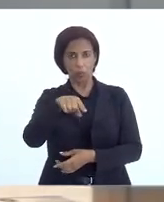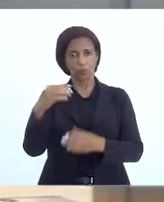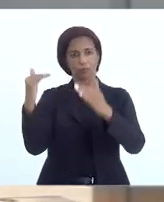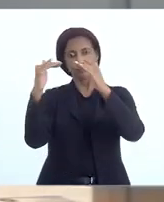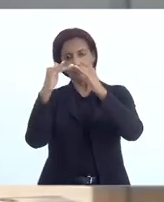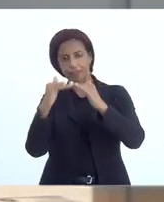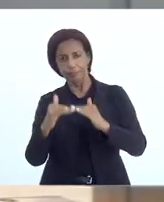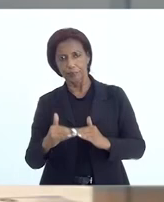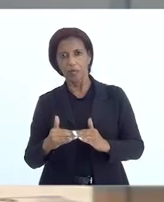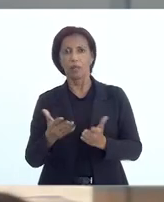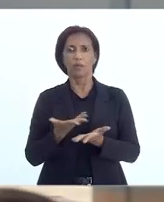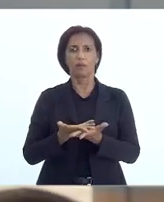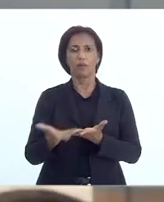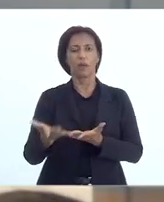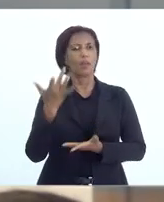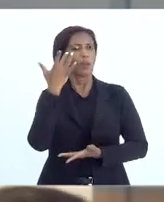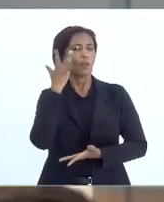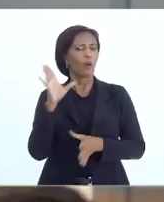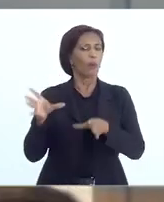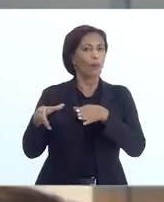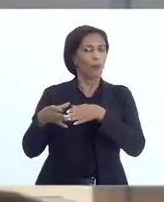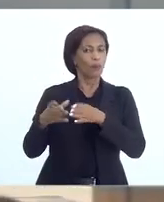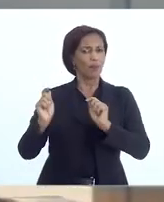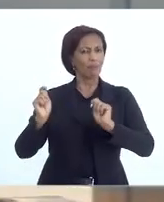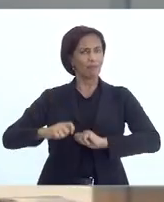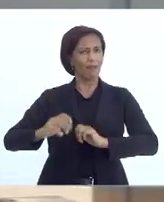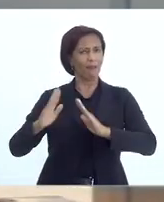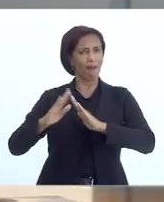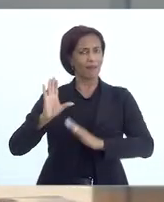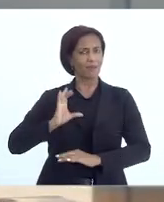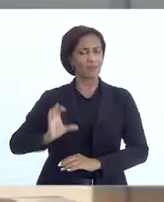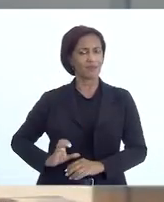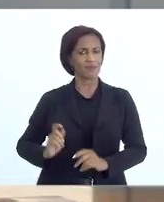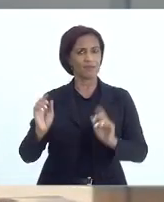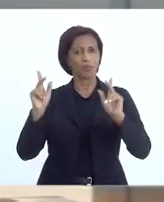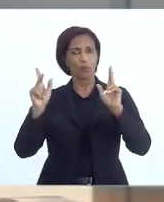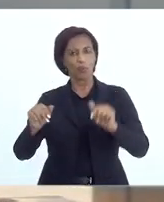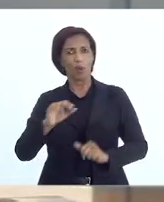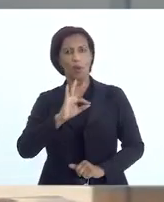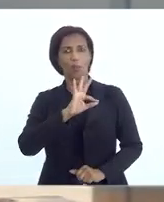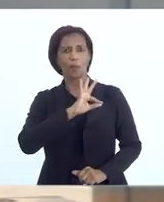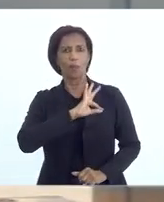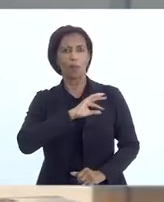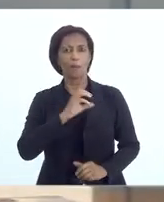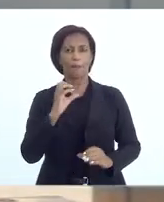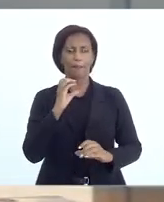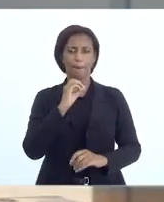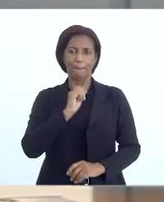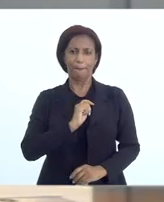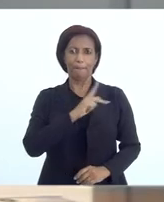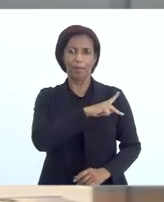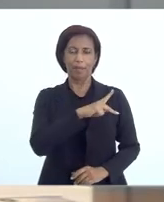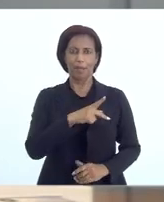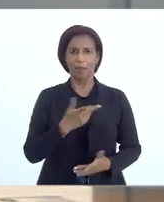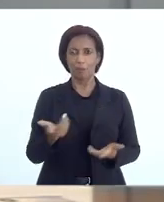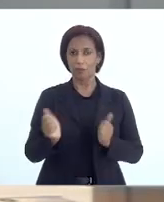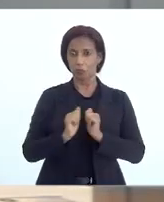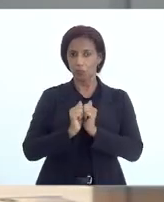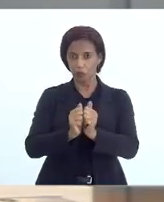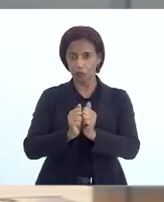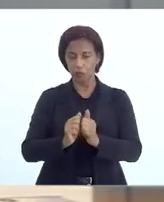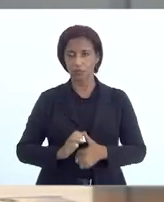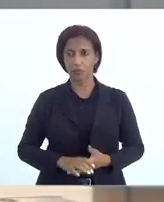encaminhar dessa forma eu acho que a comissão pode encaminhar para casa civil da mesma forma como pela polícia militar para a gente poder dar andamento